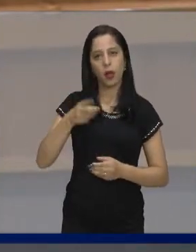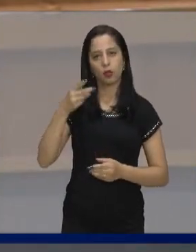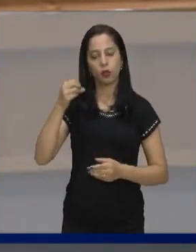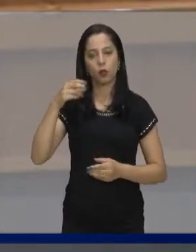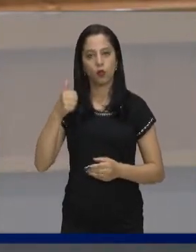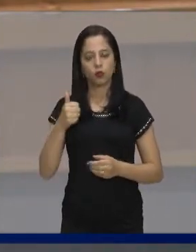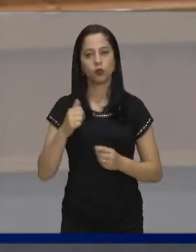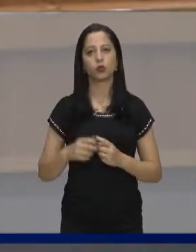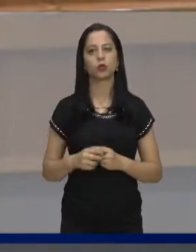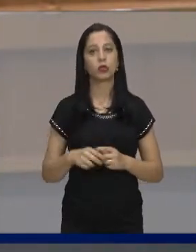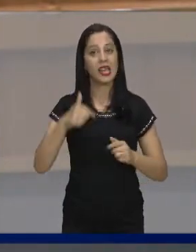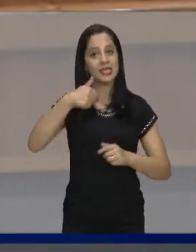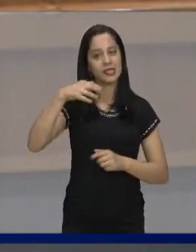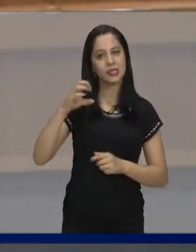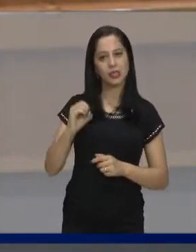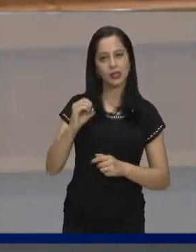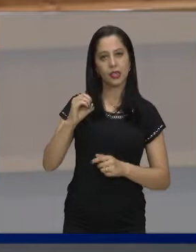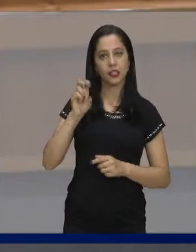5890/2021,